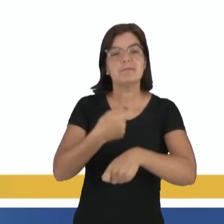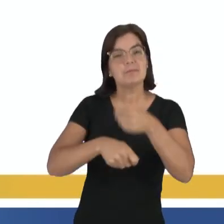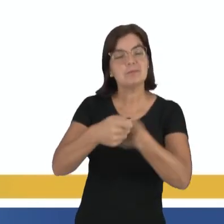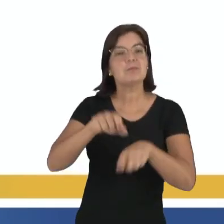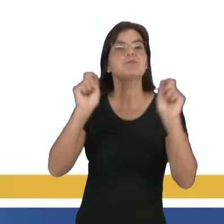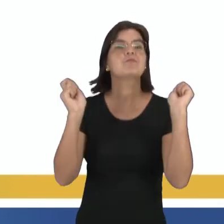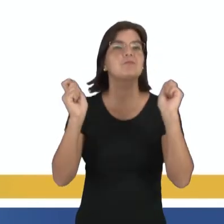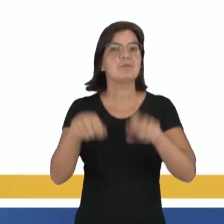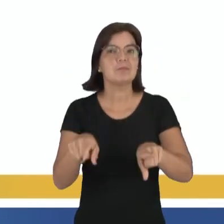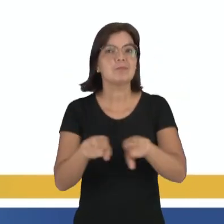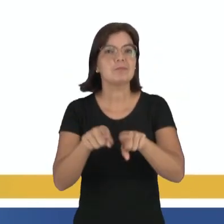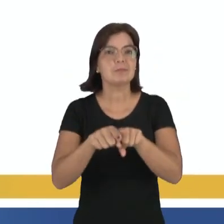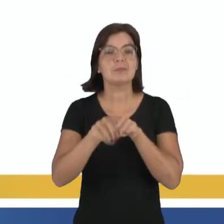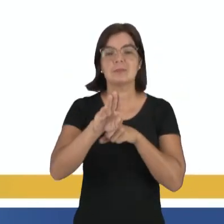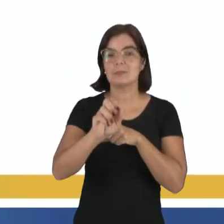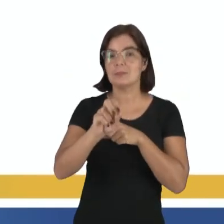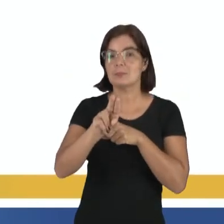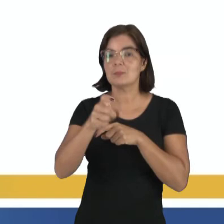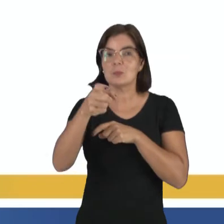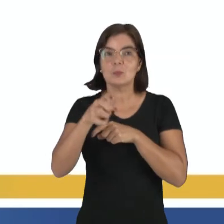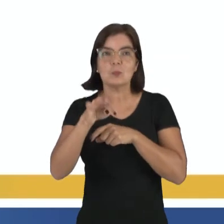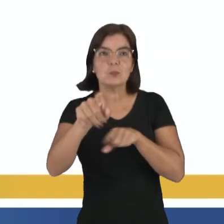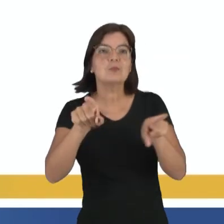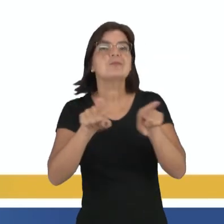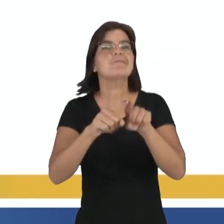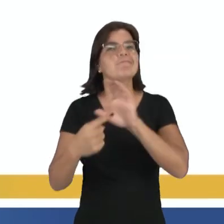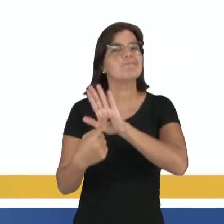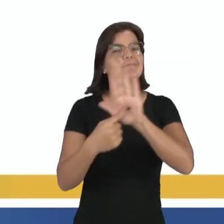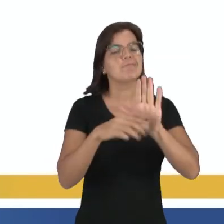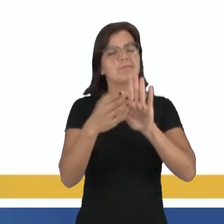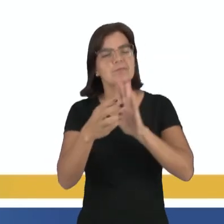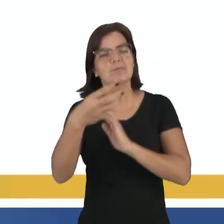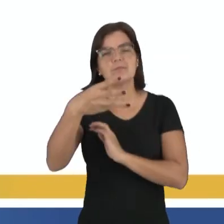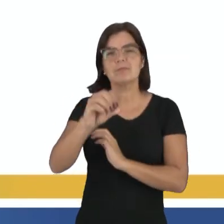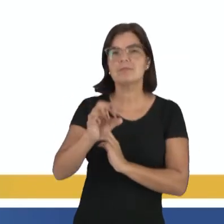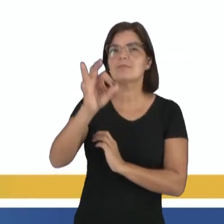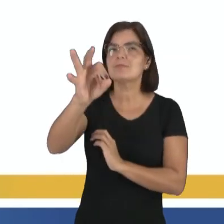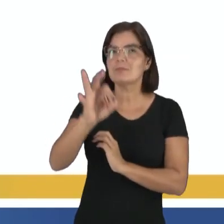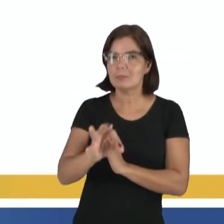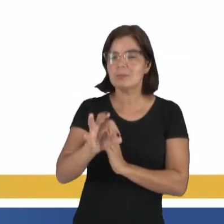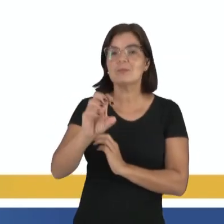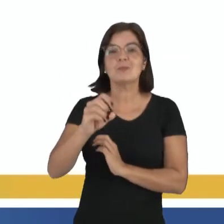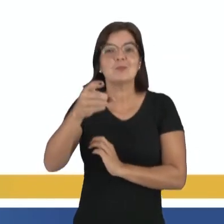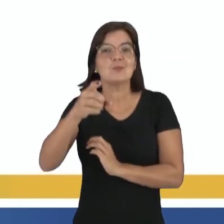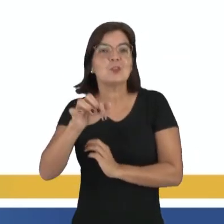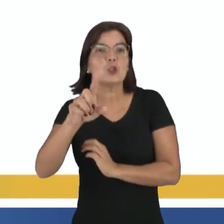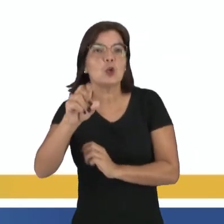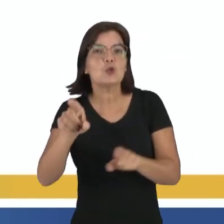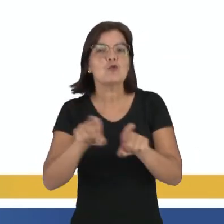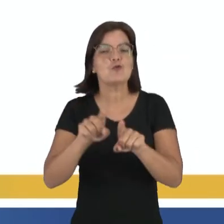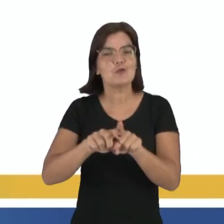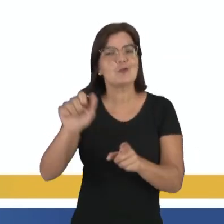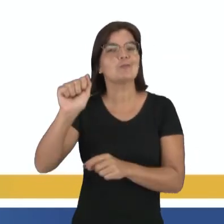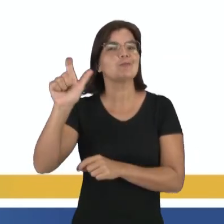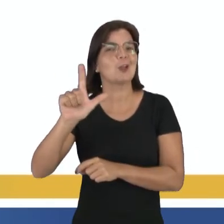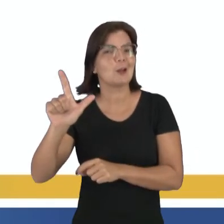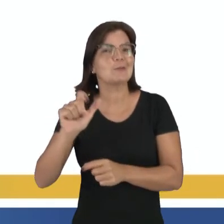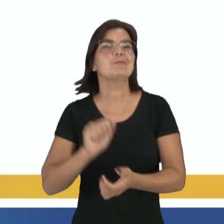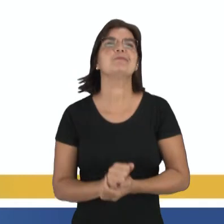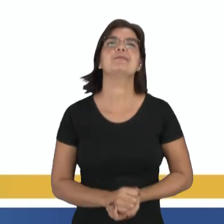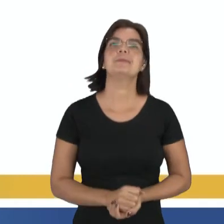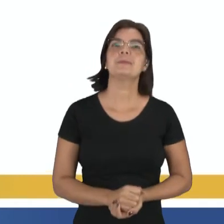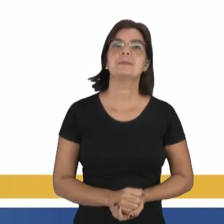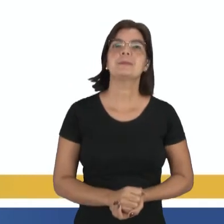Para que seja economicamente aproveitável, a bauxita deve apresentar no mínimo 30% de óxido de